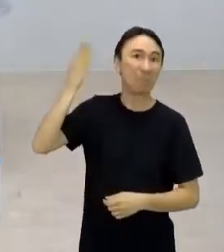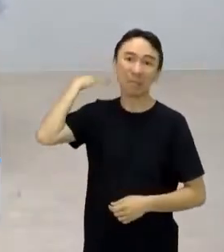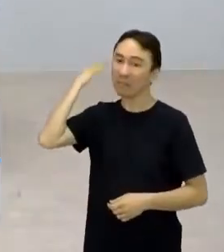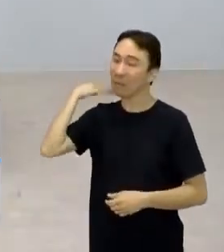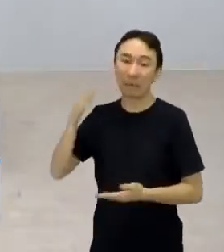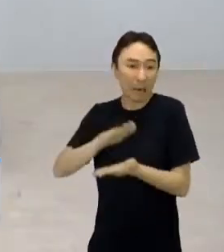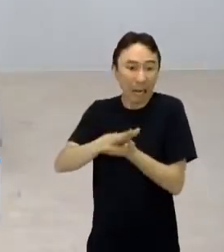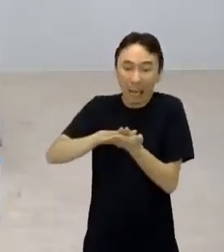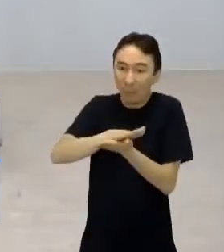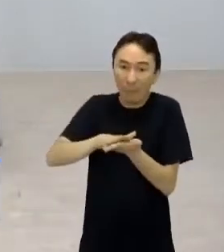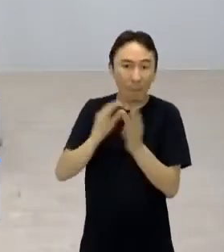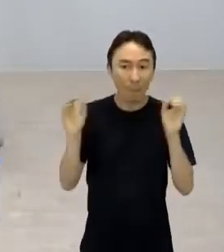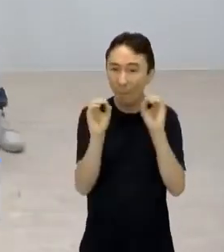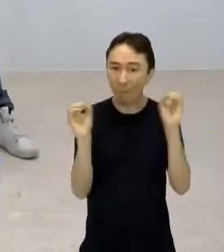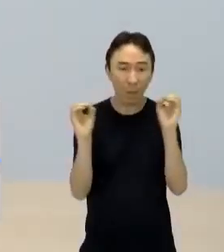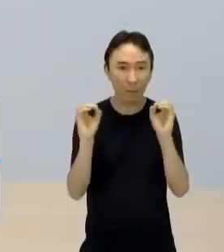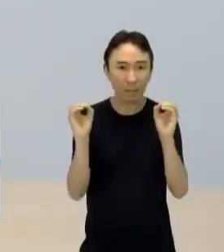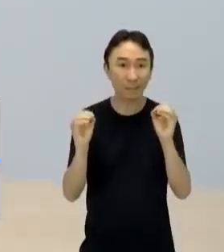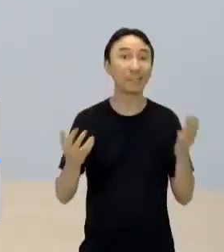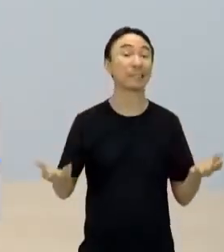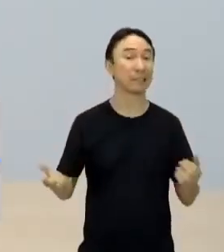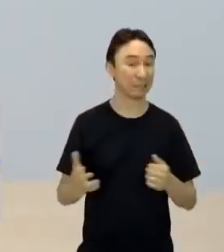tinha nem discussão, né? Olha,